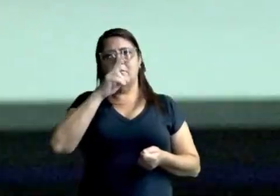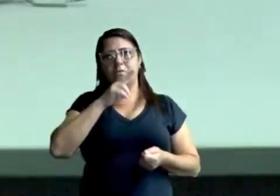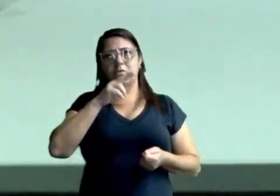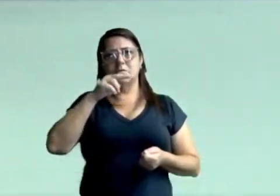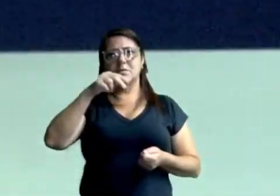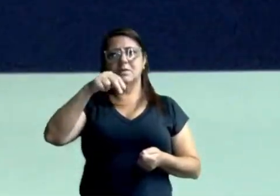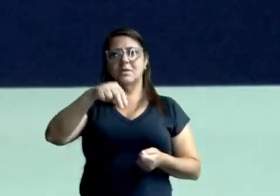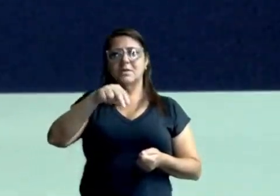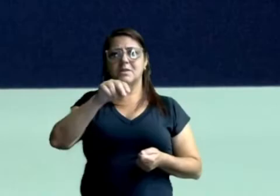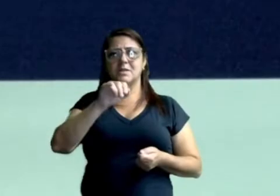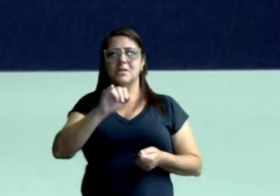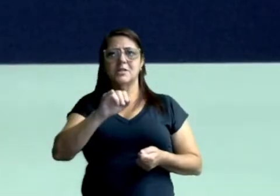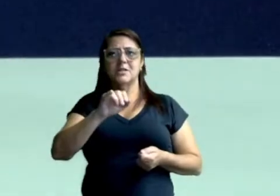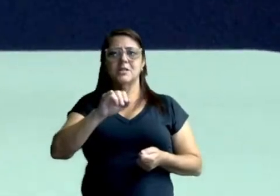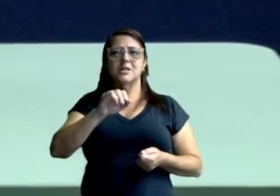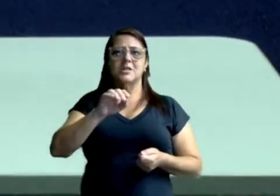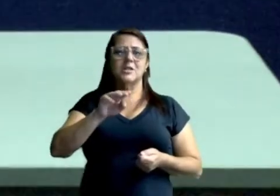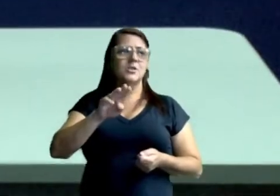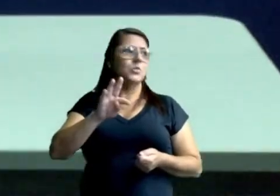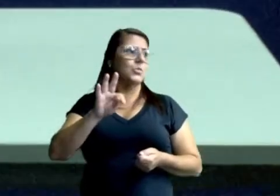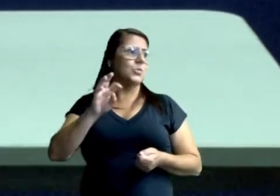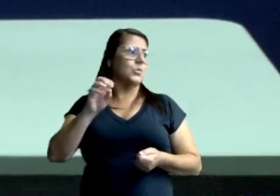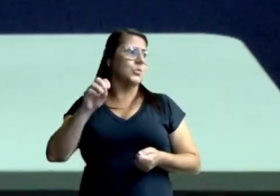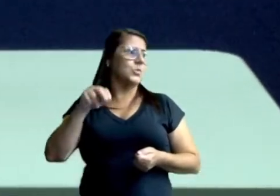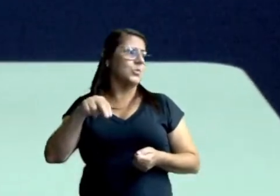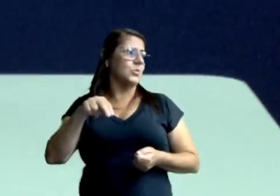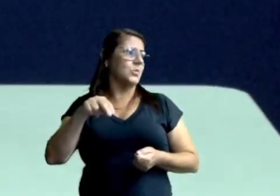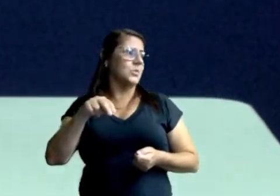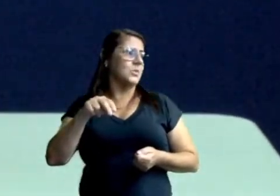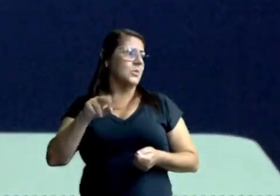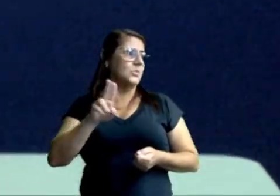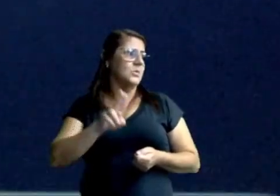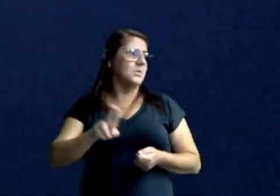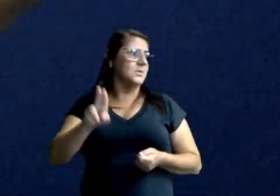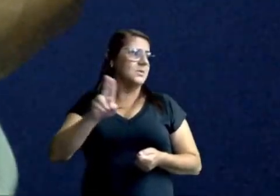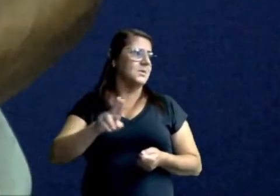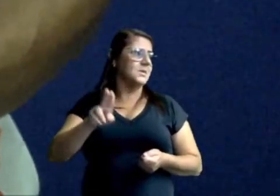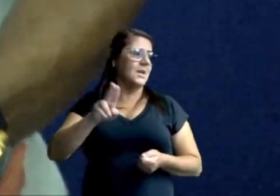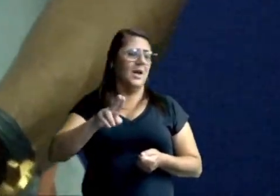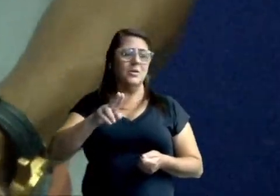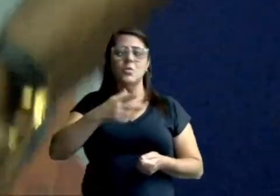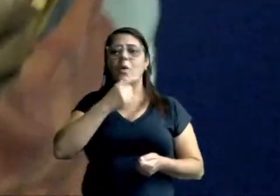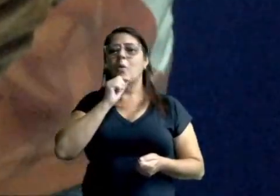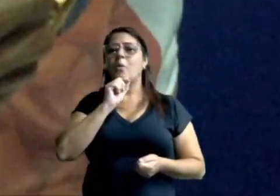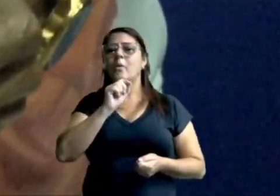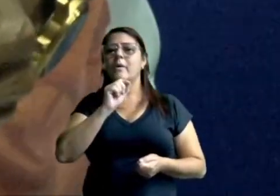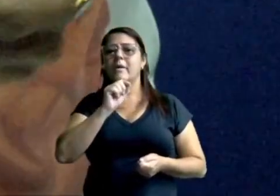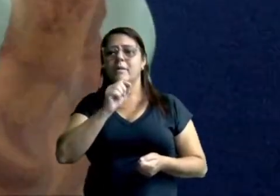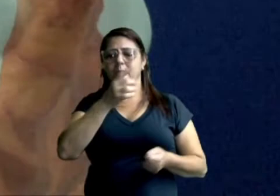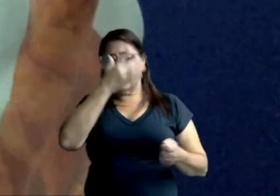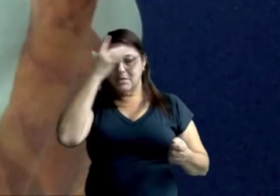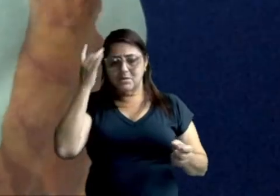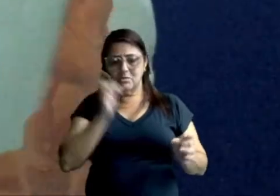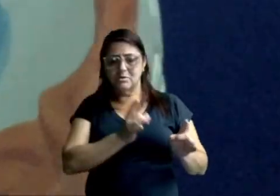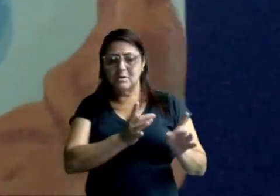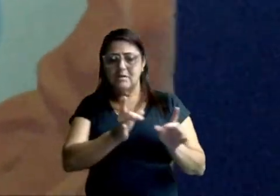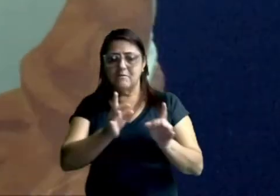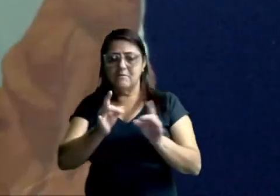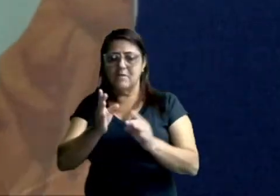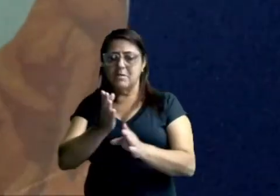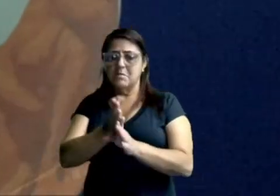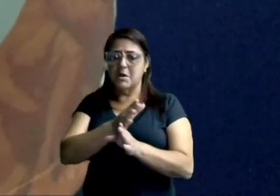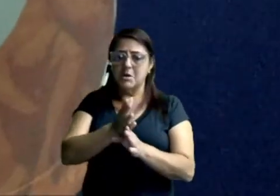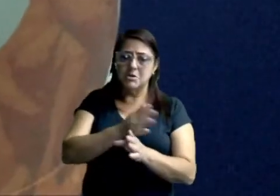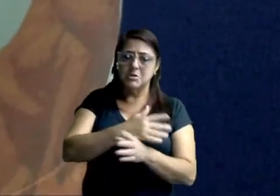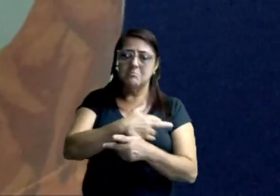Newton. E aqui tá, que eu falei para vocês, que é muito utilizada onde pelos pessoas que vendem mercadoria, tá? Vou puxar